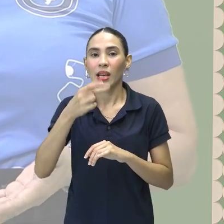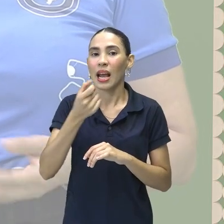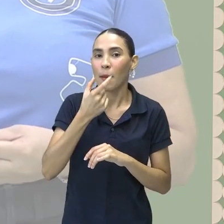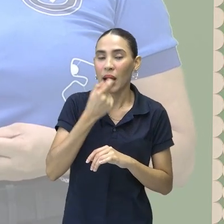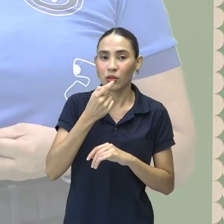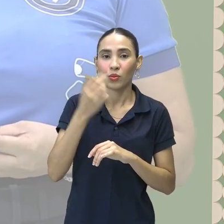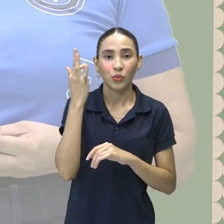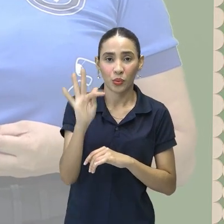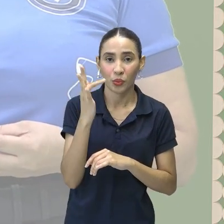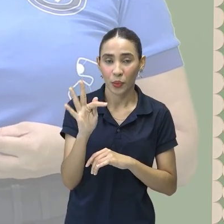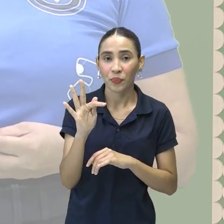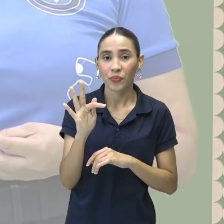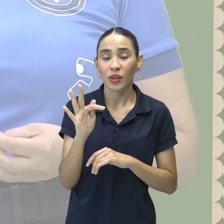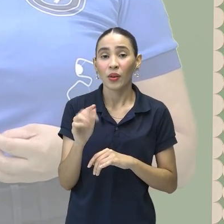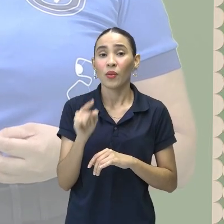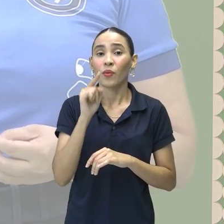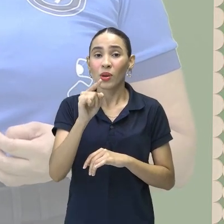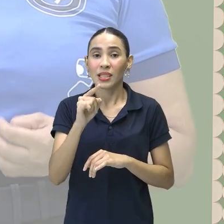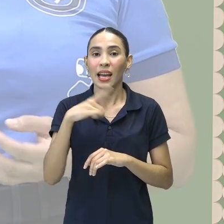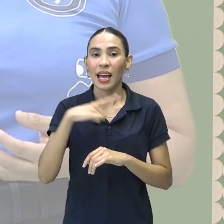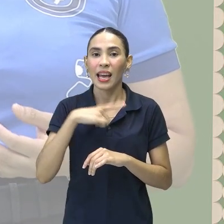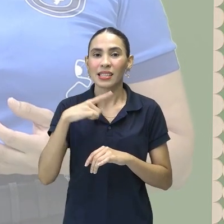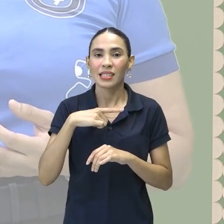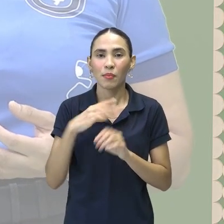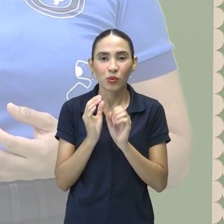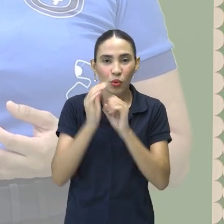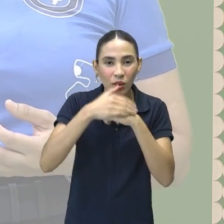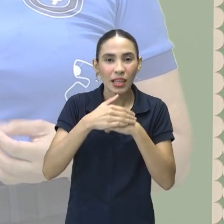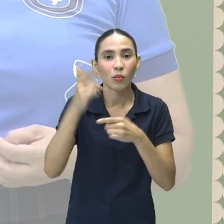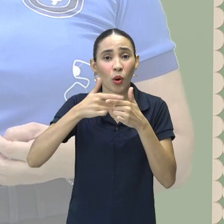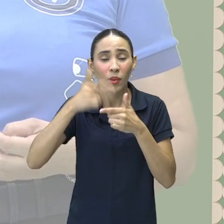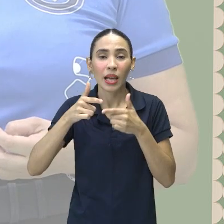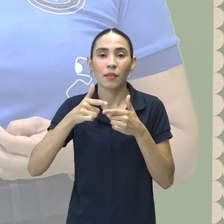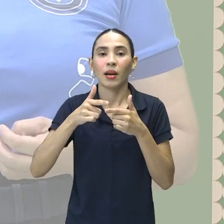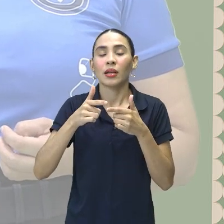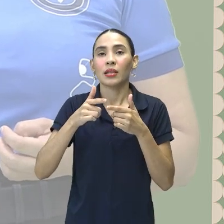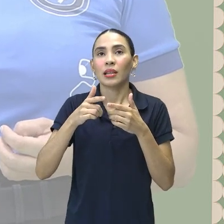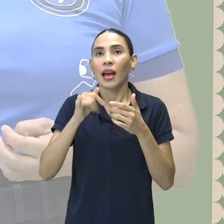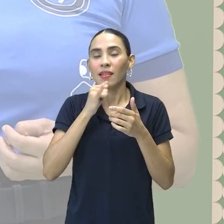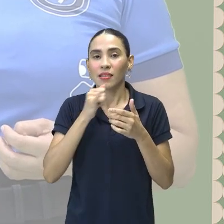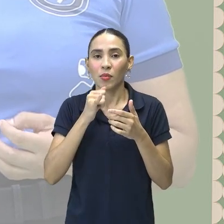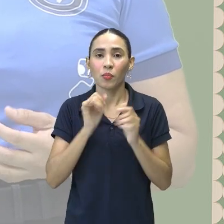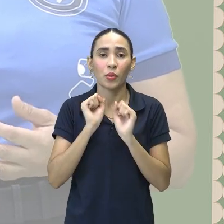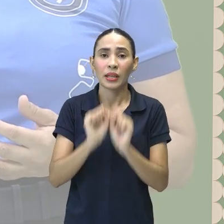dor, você está mascarando o real problema. Você poderia estar